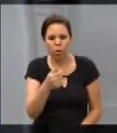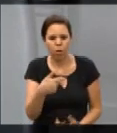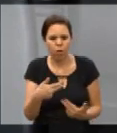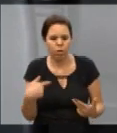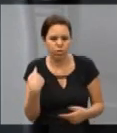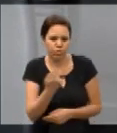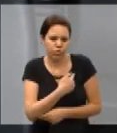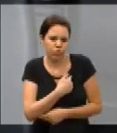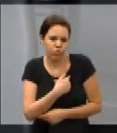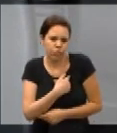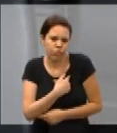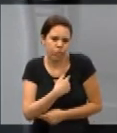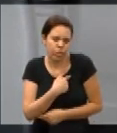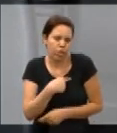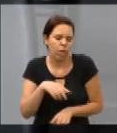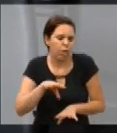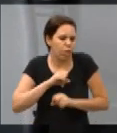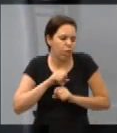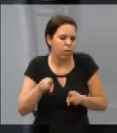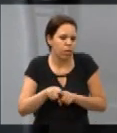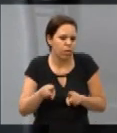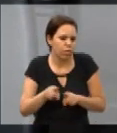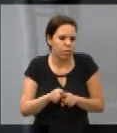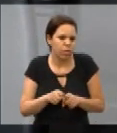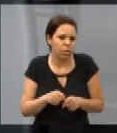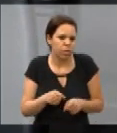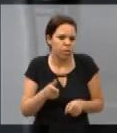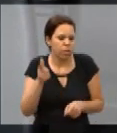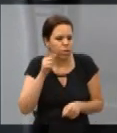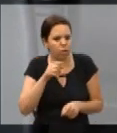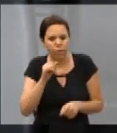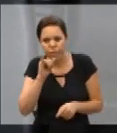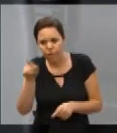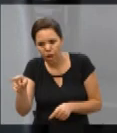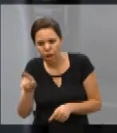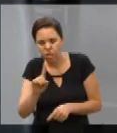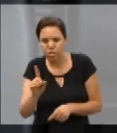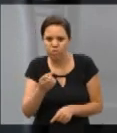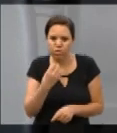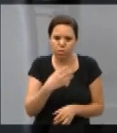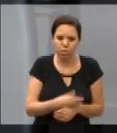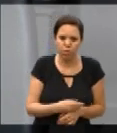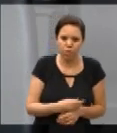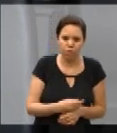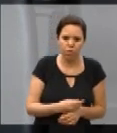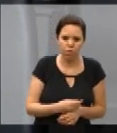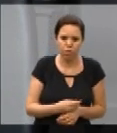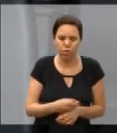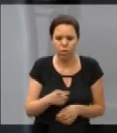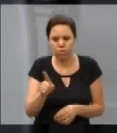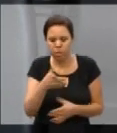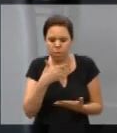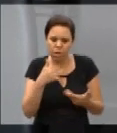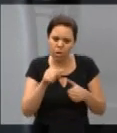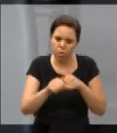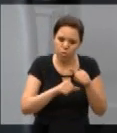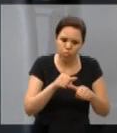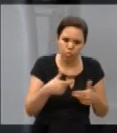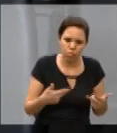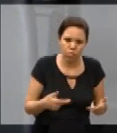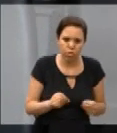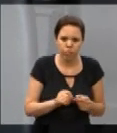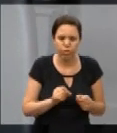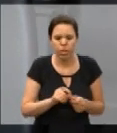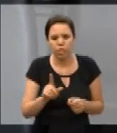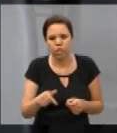muita coisa a gente acabou pegando, mas muita coisa também ele vinha e falava, olha, assim não tá tão bom, assim é melhor, aqui eu quero que ela